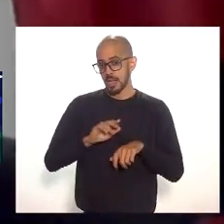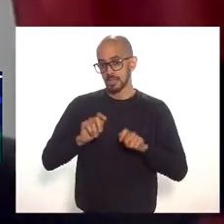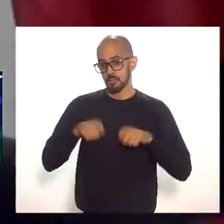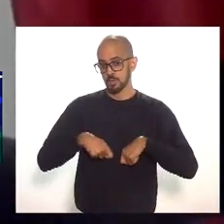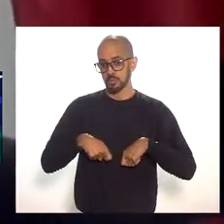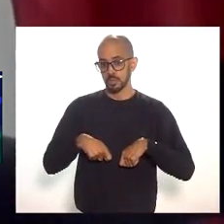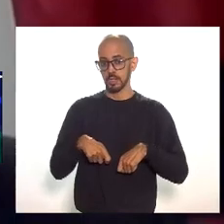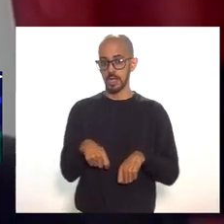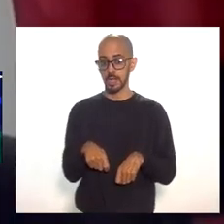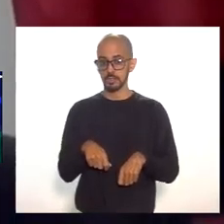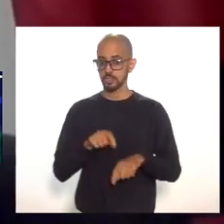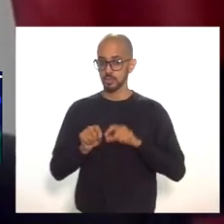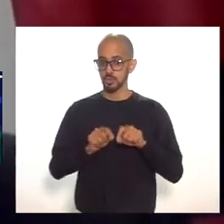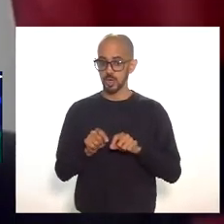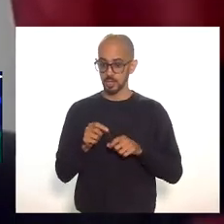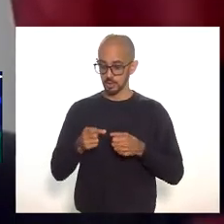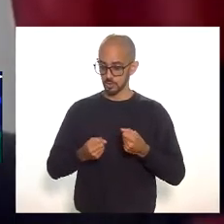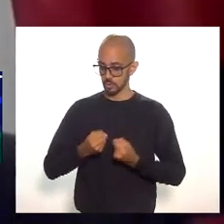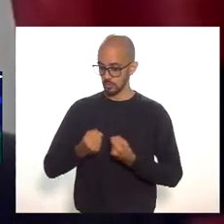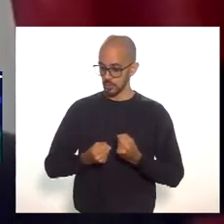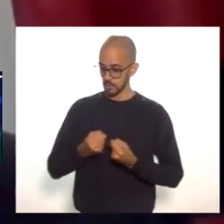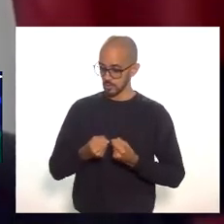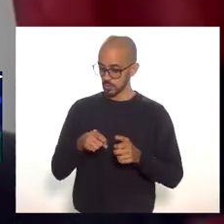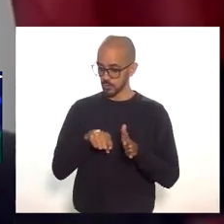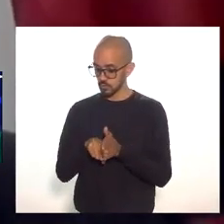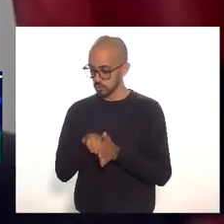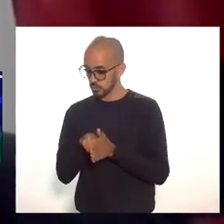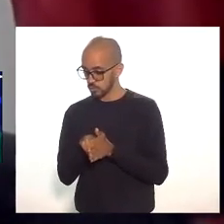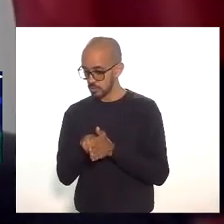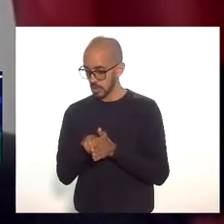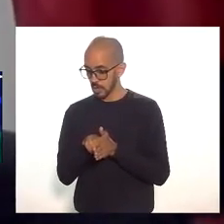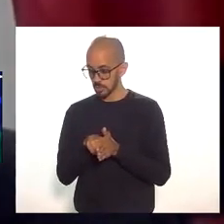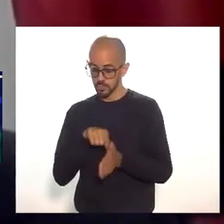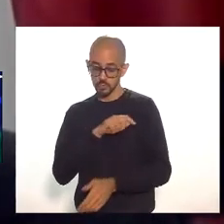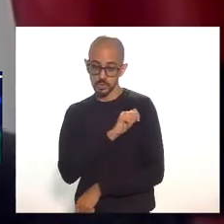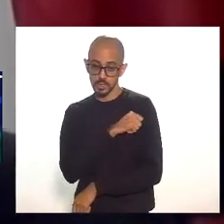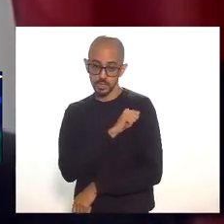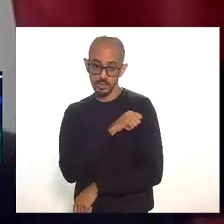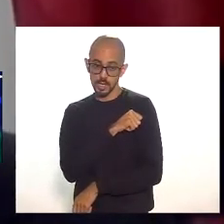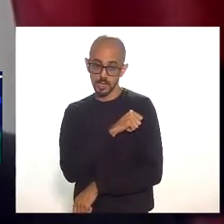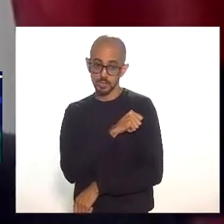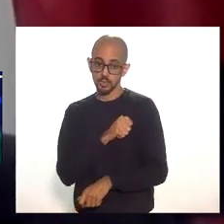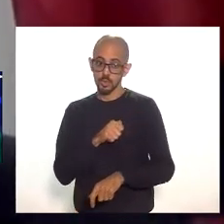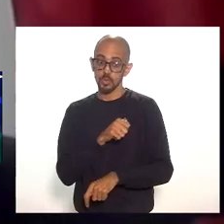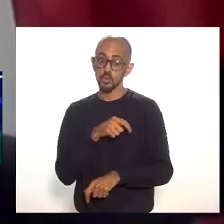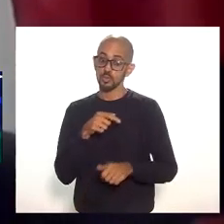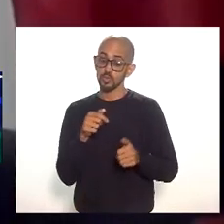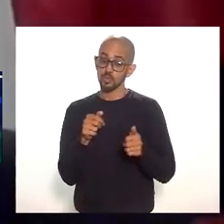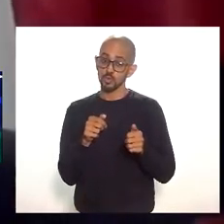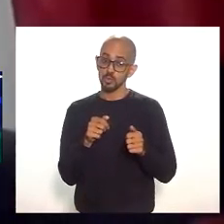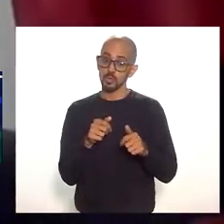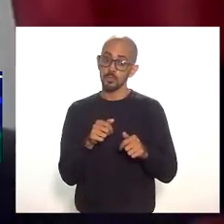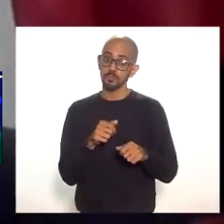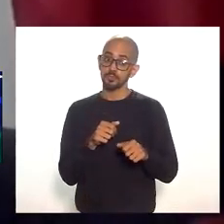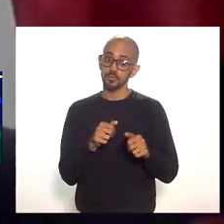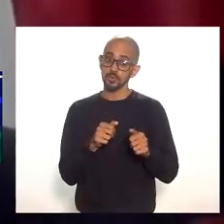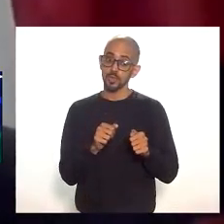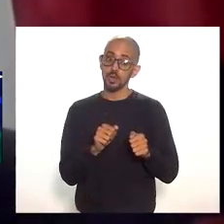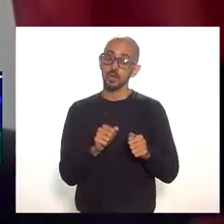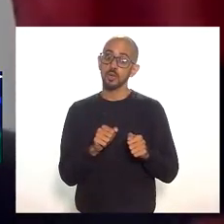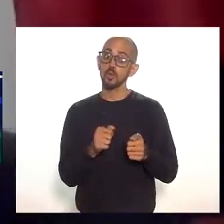dos veículos serem vistoriados e fiscalizados pelos delegatários que, através de